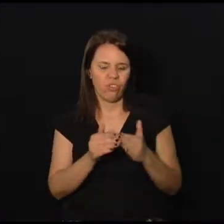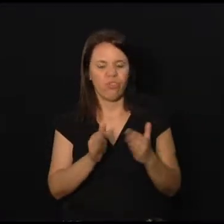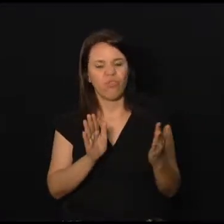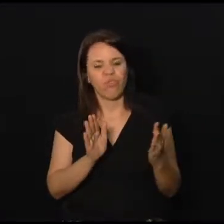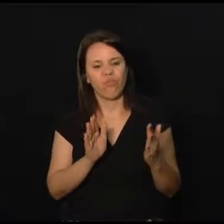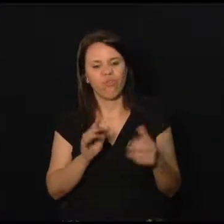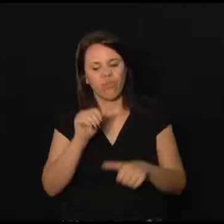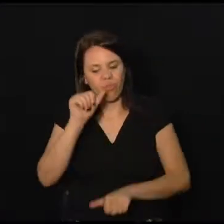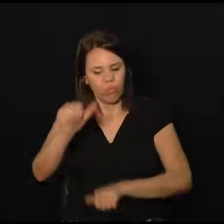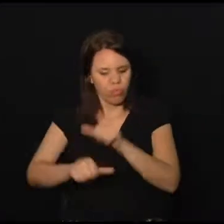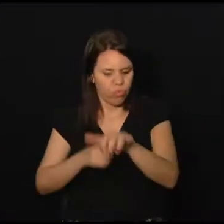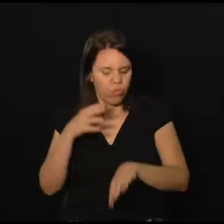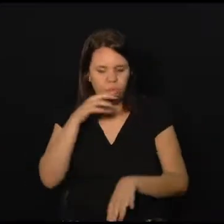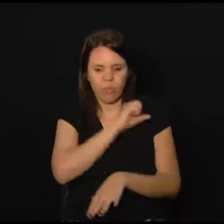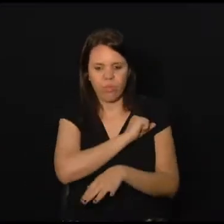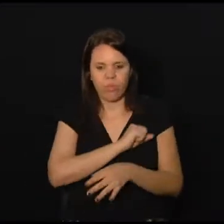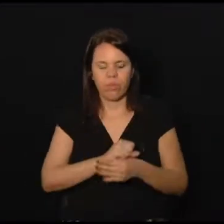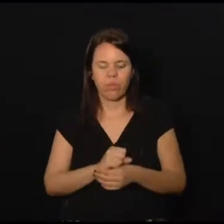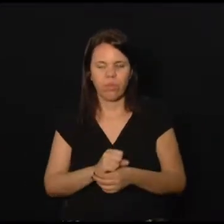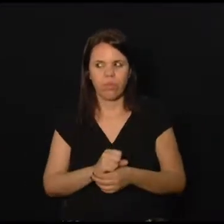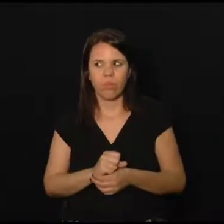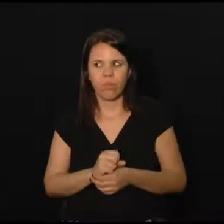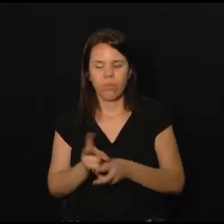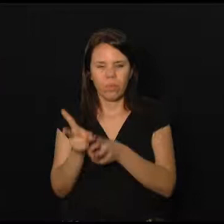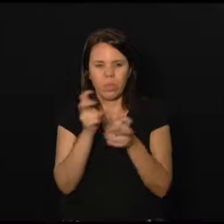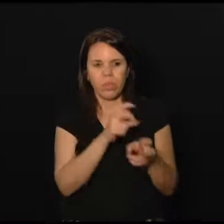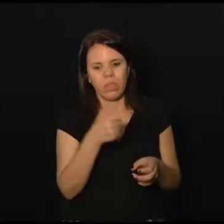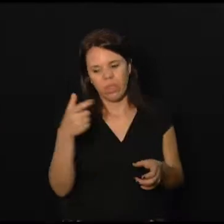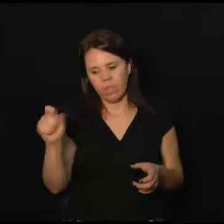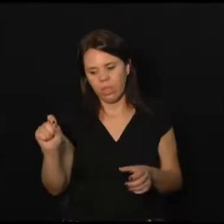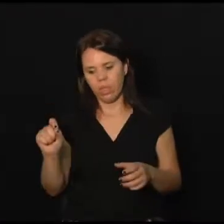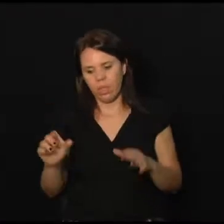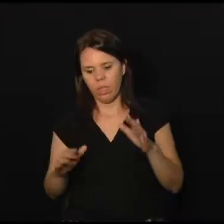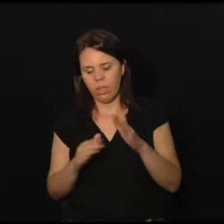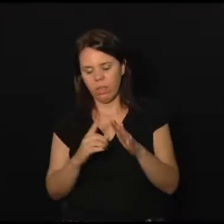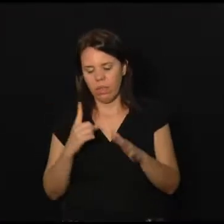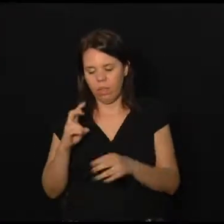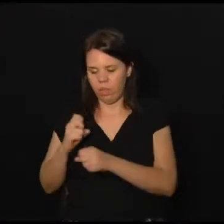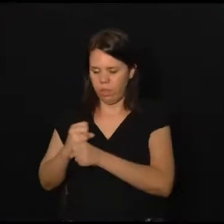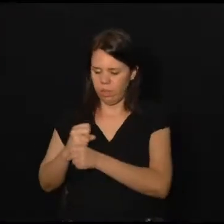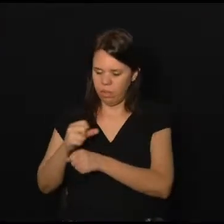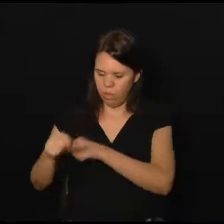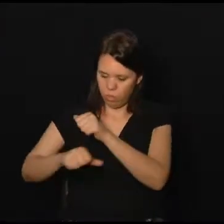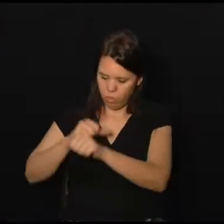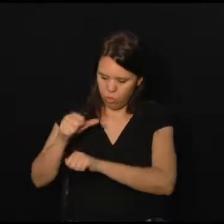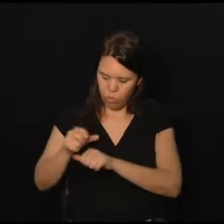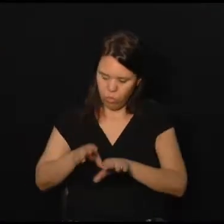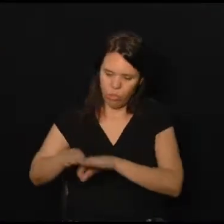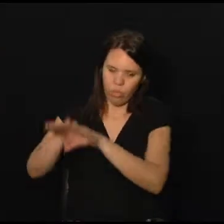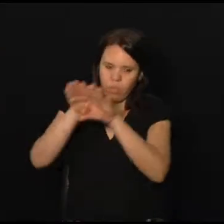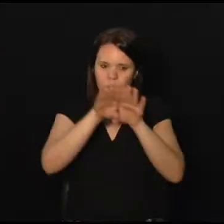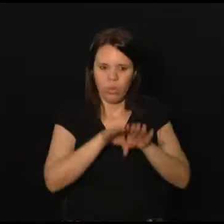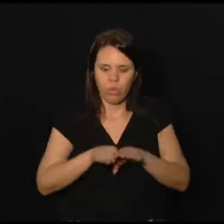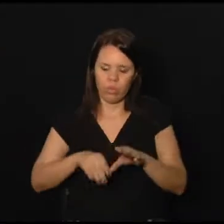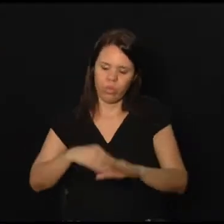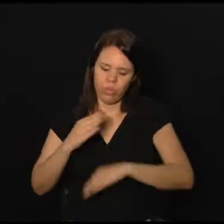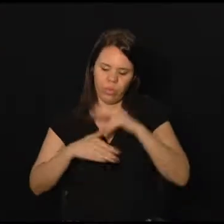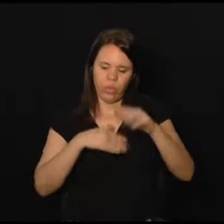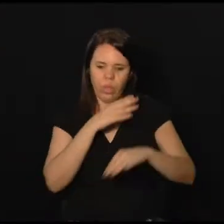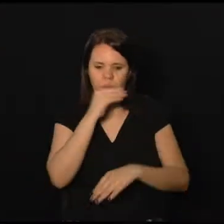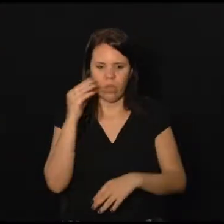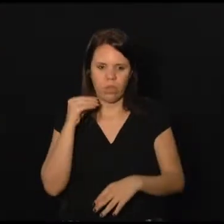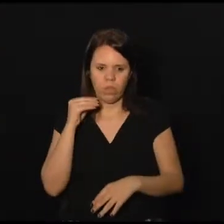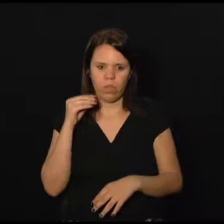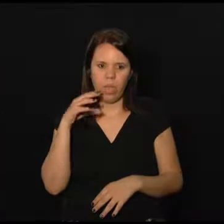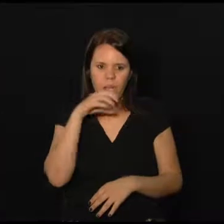foi tão rápido. Se você for ver de 10 a 15 anos, o padrão do desenvolvimento do adolescente está sendo muito